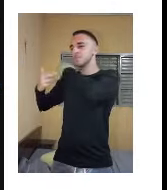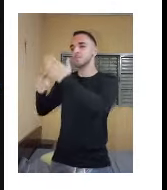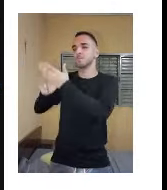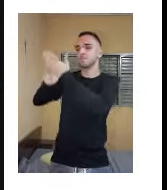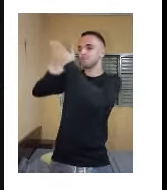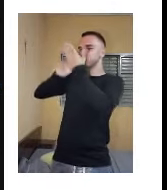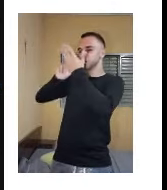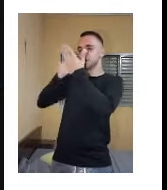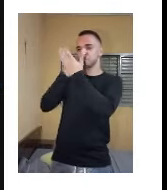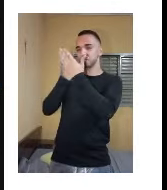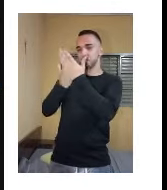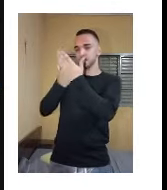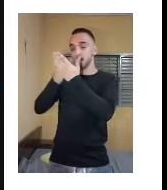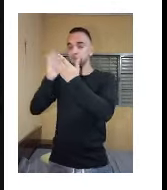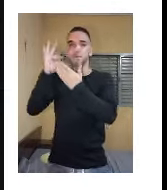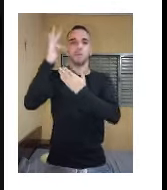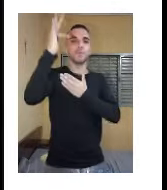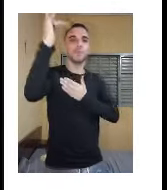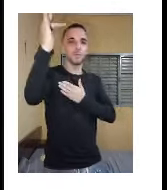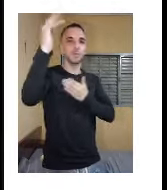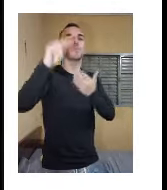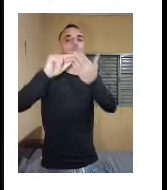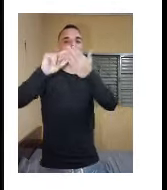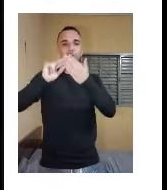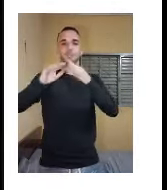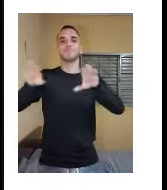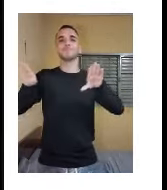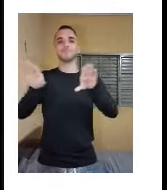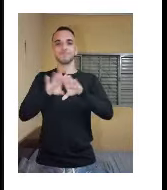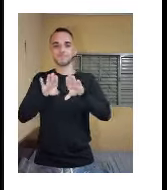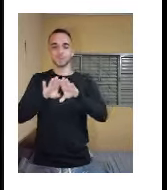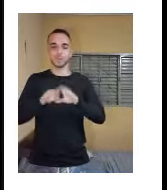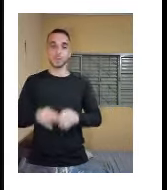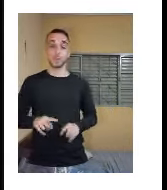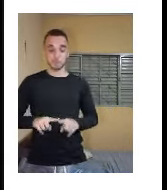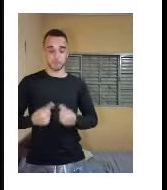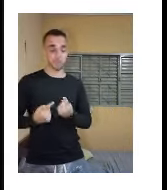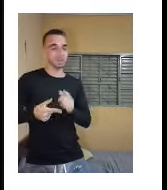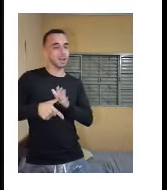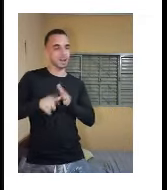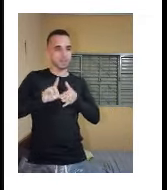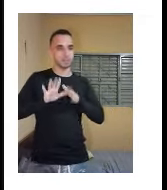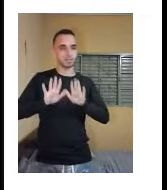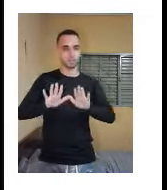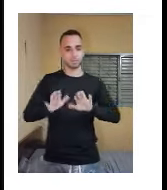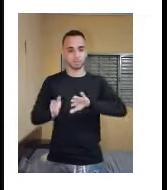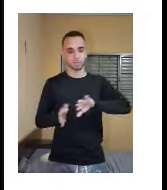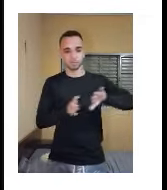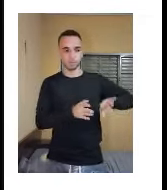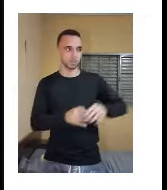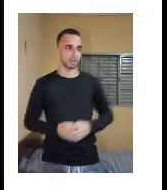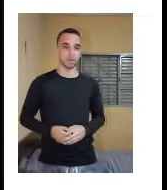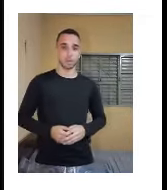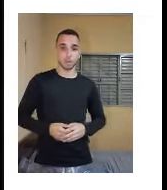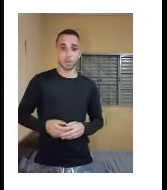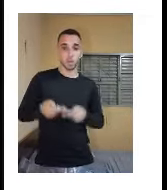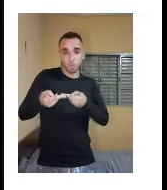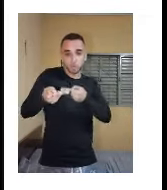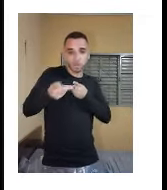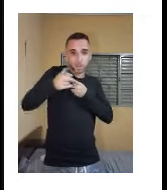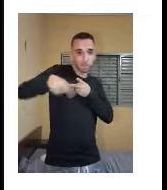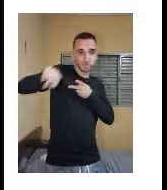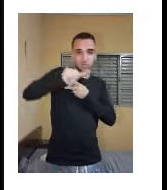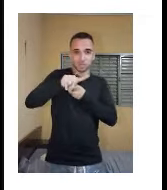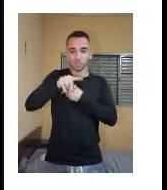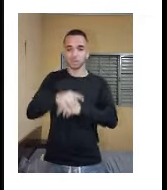sobre o nosso futuro. Mas, antes disso, eu quero convidar vocês, né, de um tema